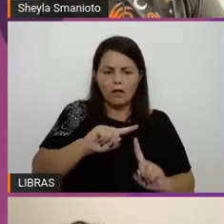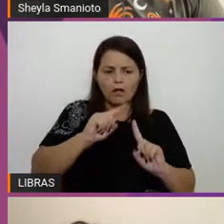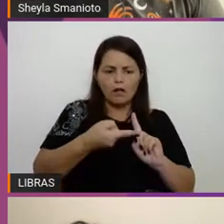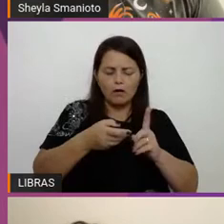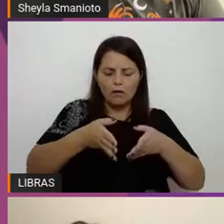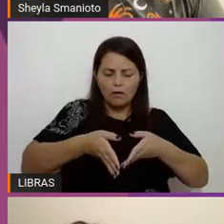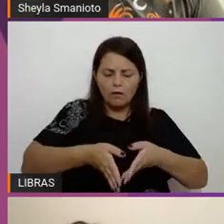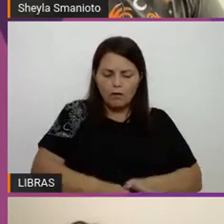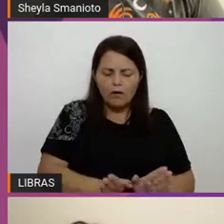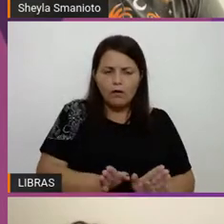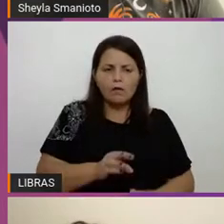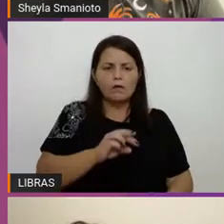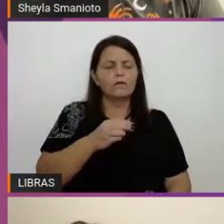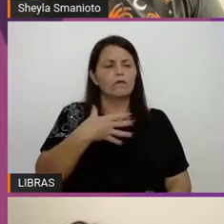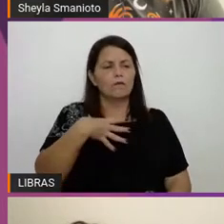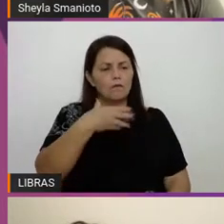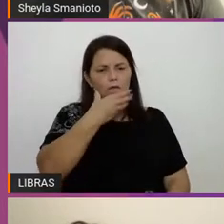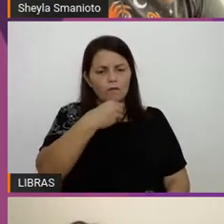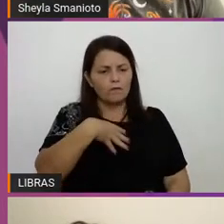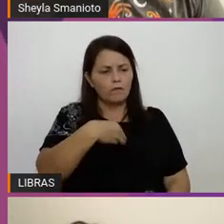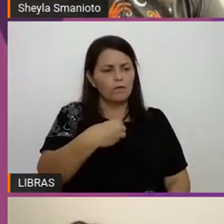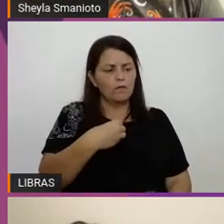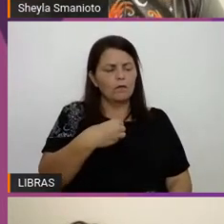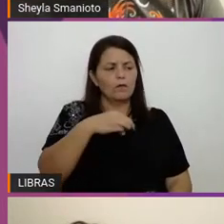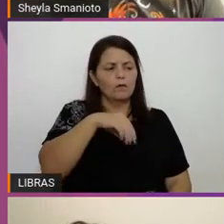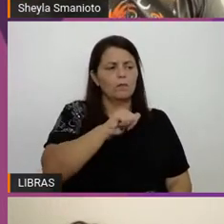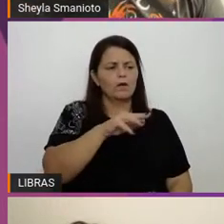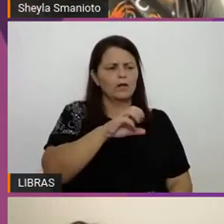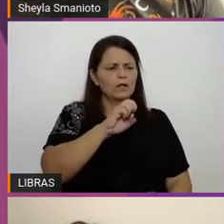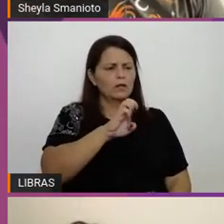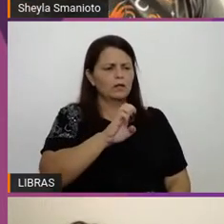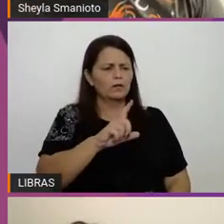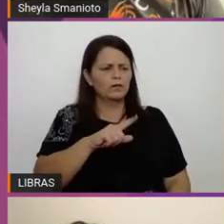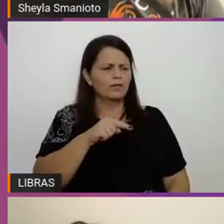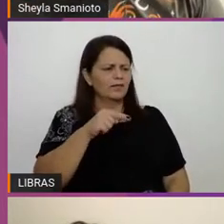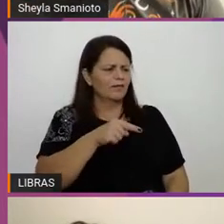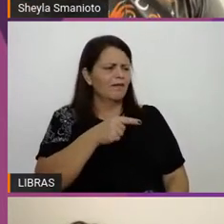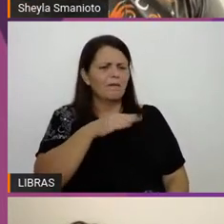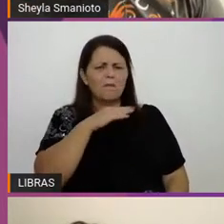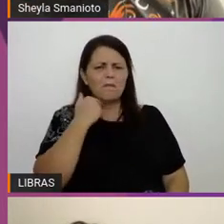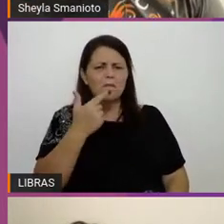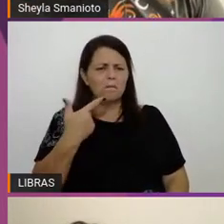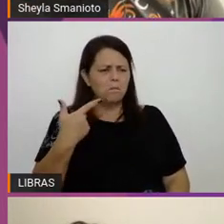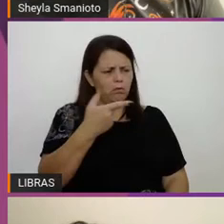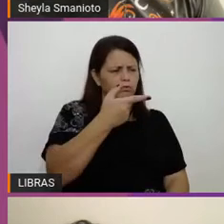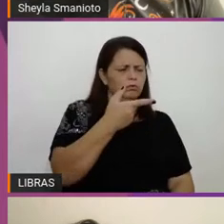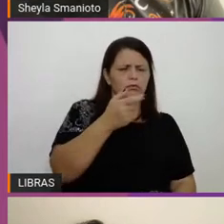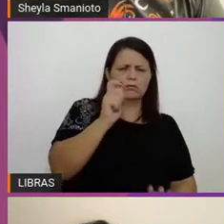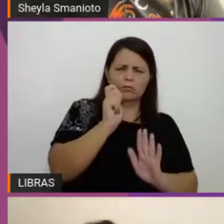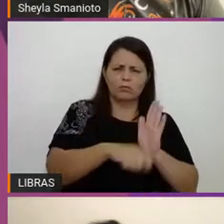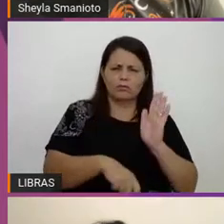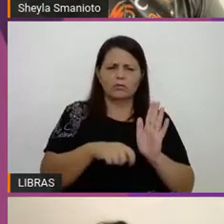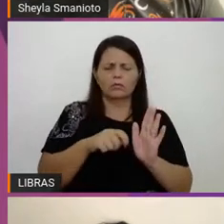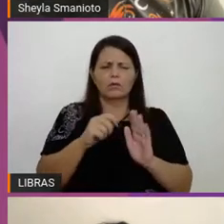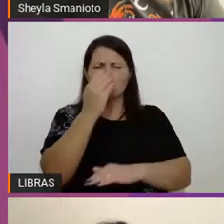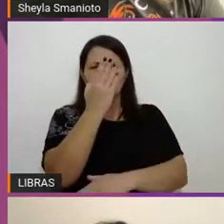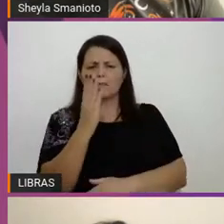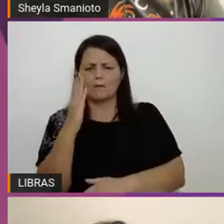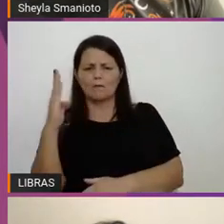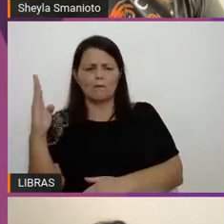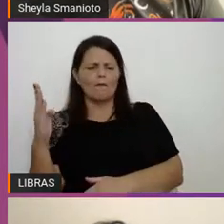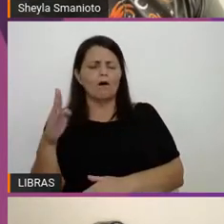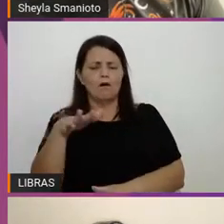ao filho de Manoel ele é encontrado morto vídeo do Pistoleiro contratado por madeireiros da